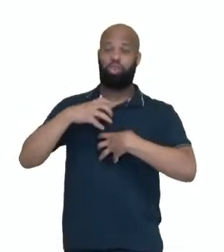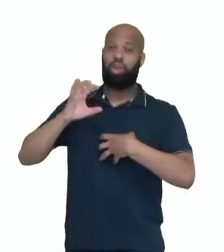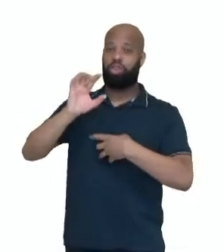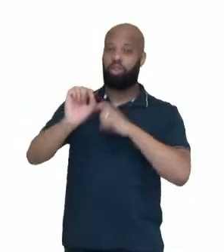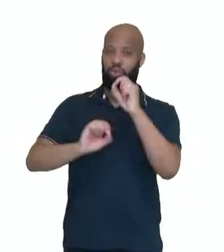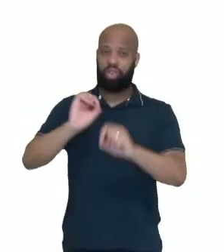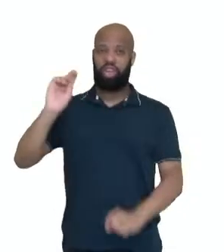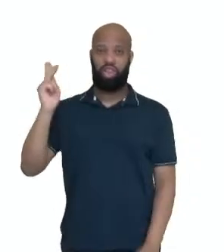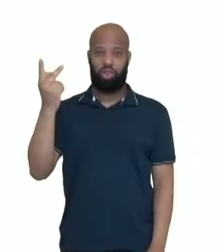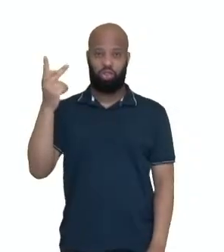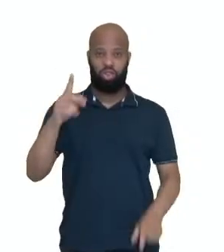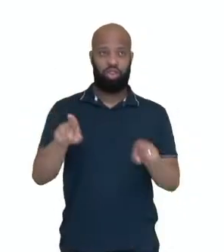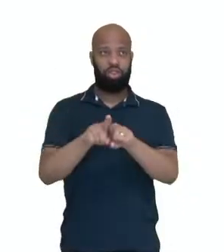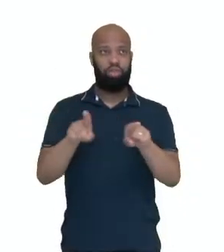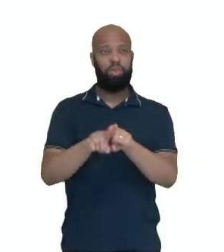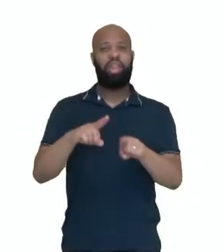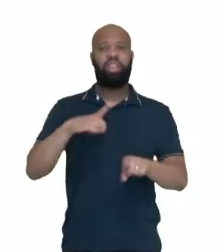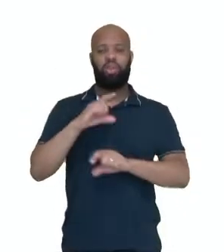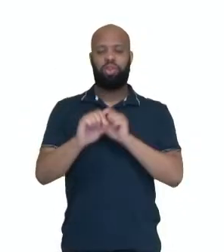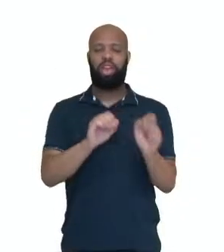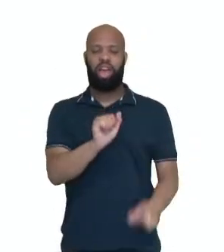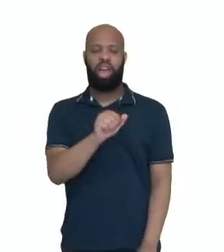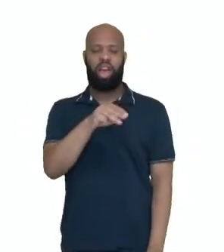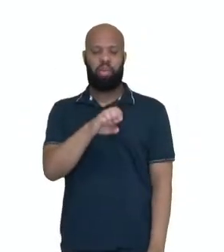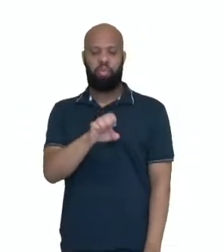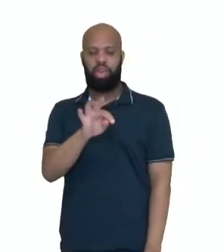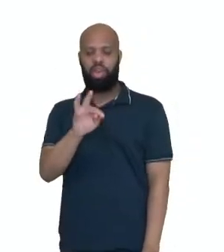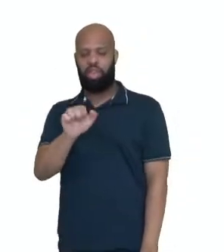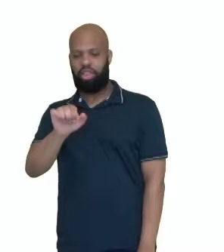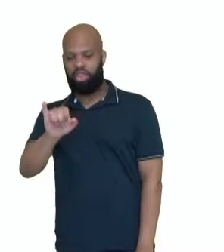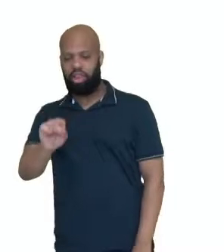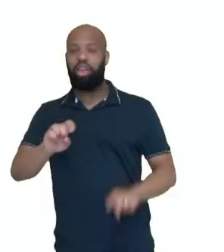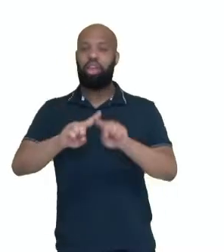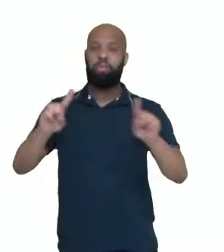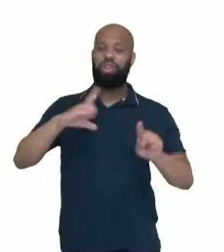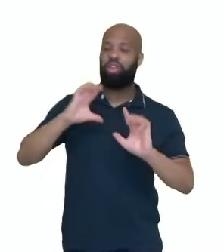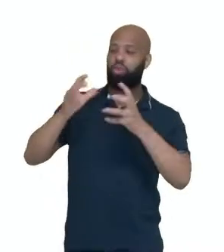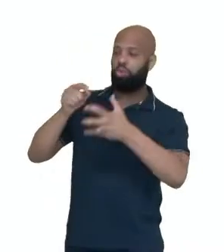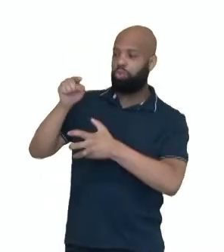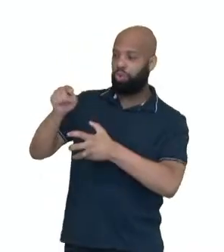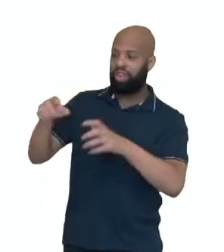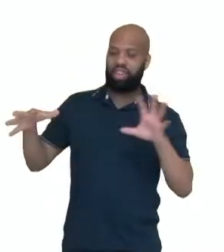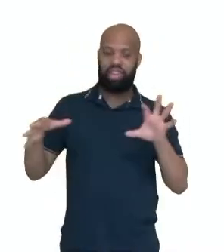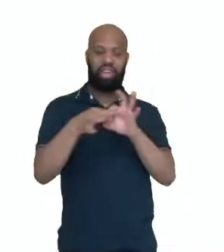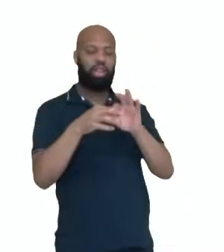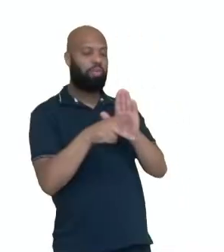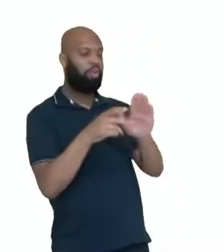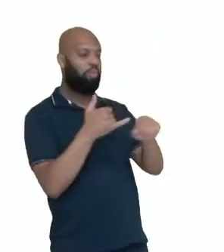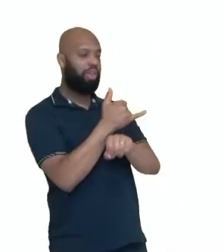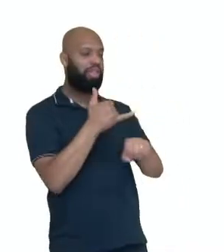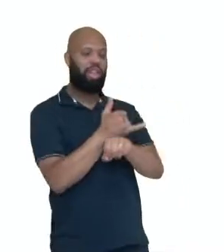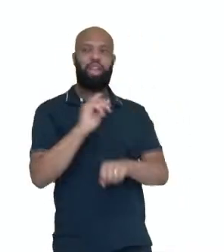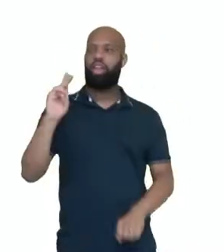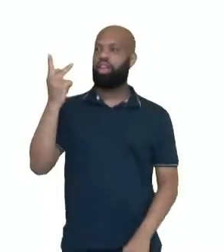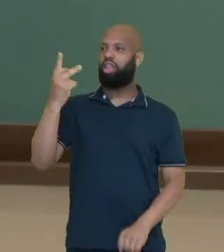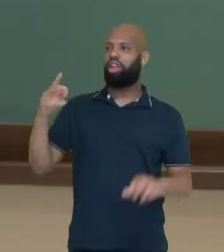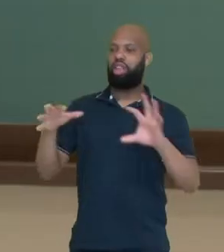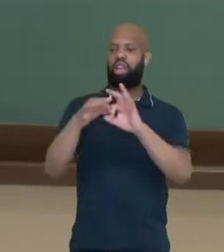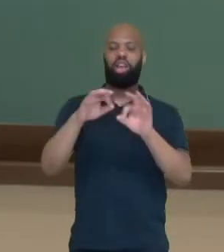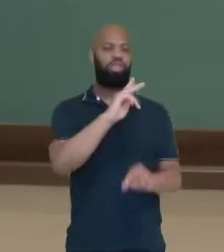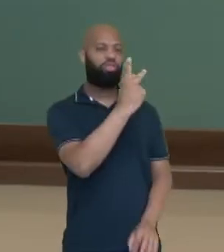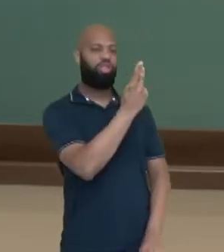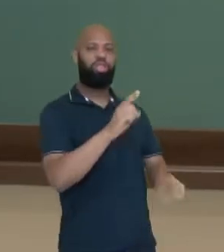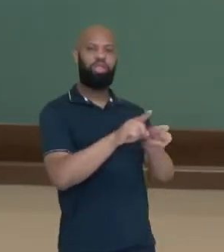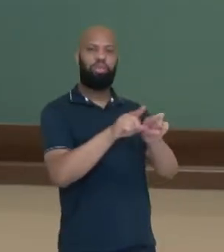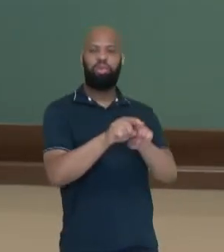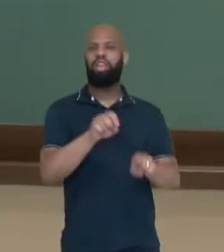o hidrogênio e os ametais. No entanto, podemos ter ametais ligados a metais e o hidrogênio ligado ao hidrogênio. Quando